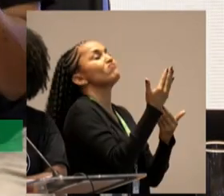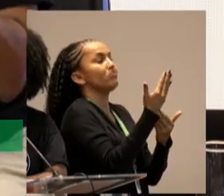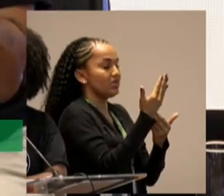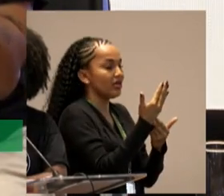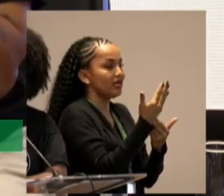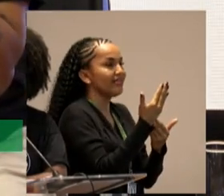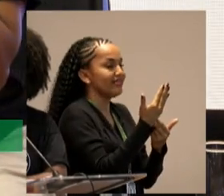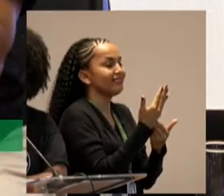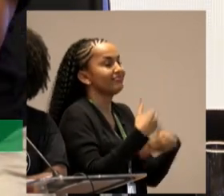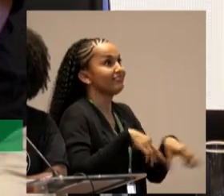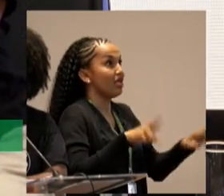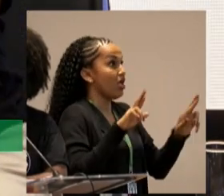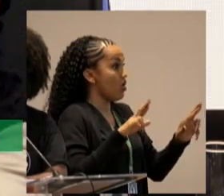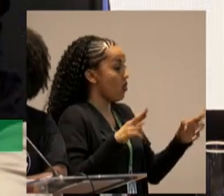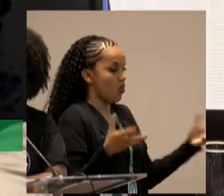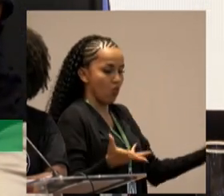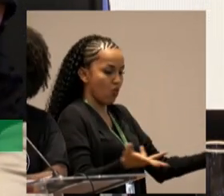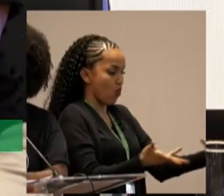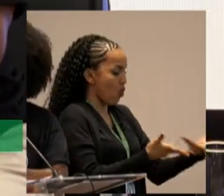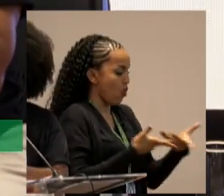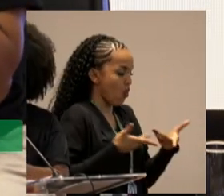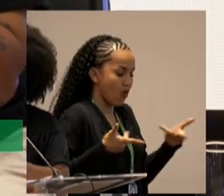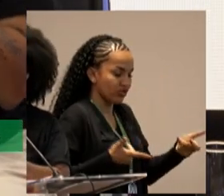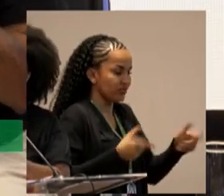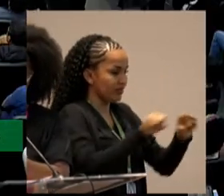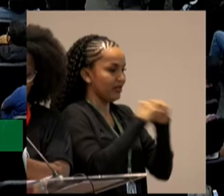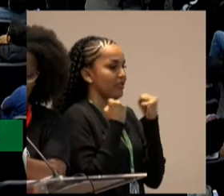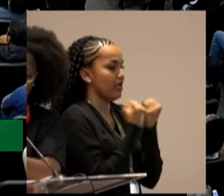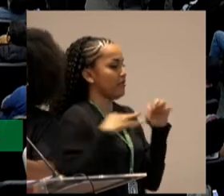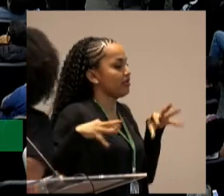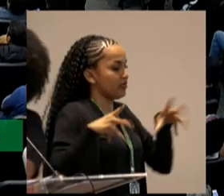e desejar um ótimo seminário para todas e todos nós.